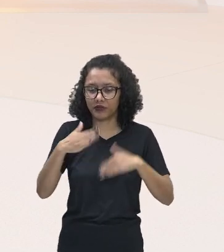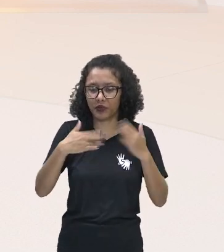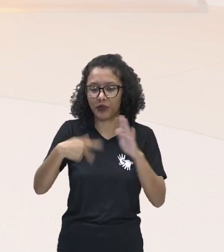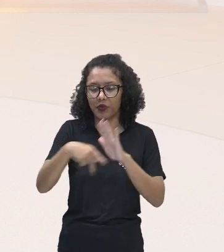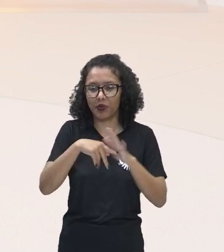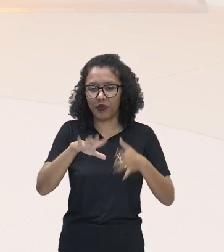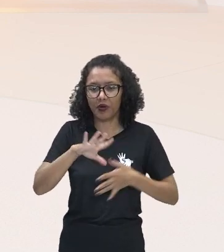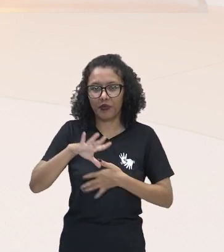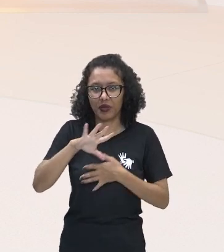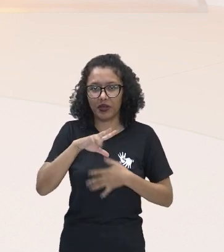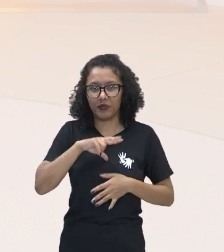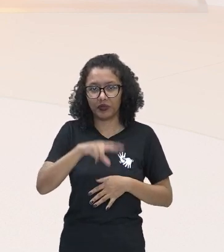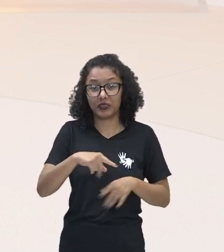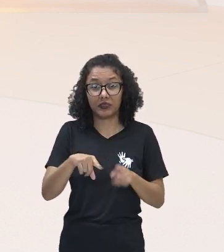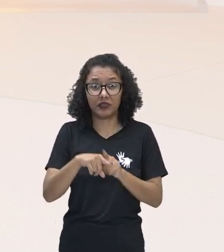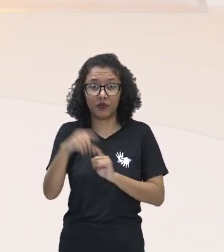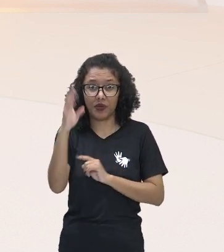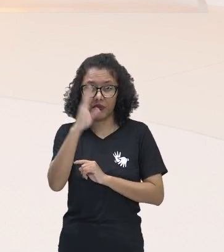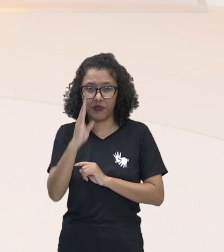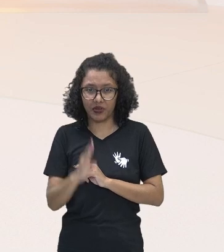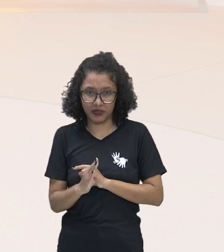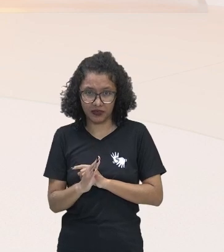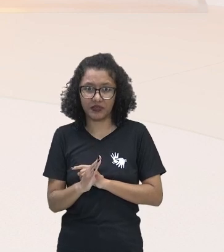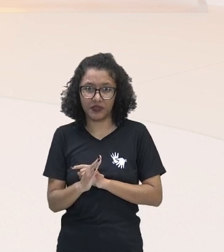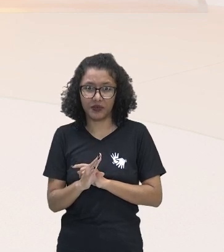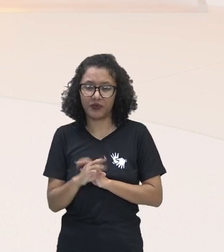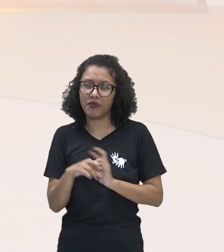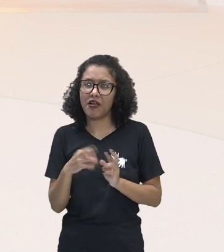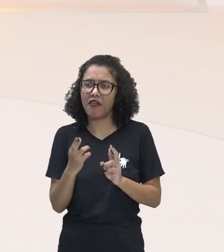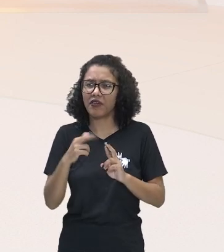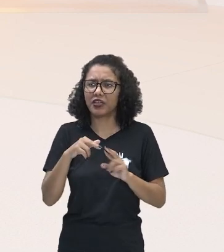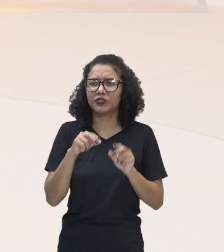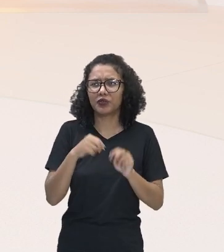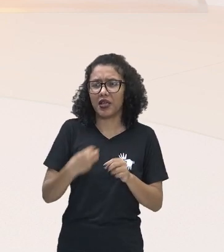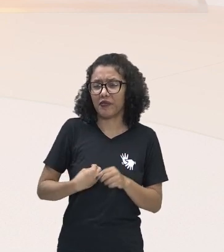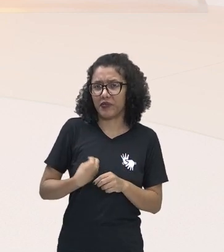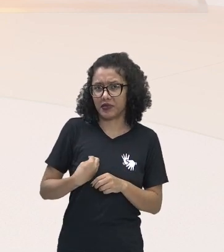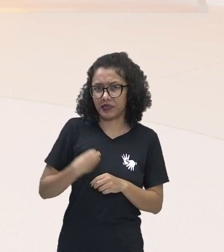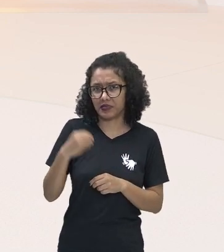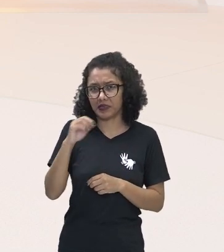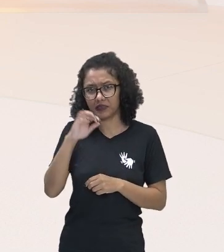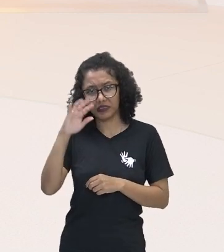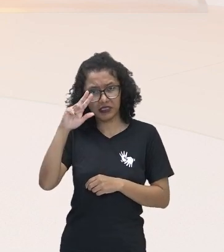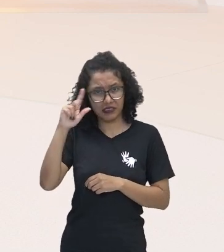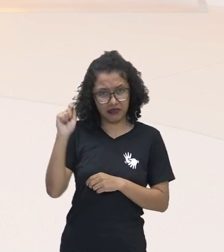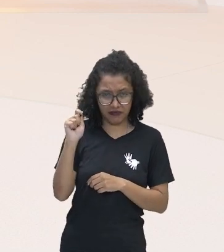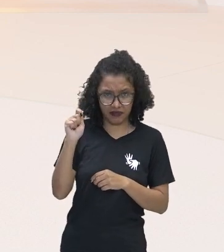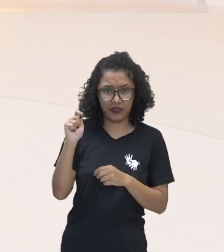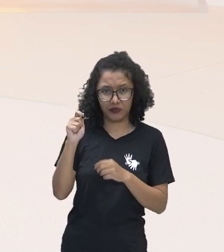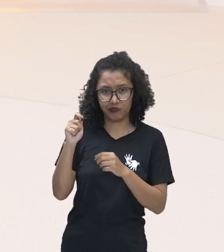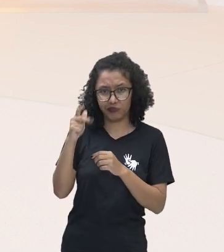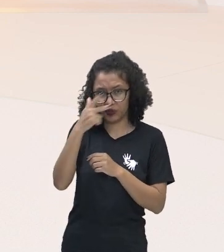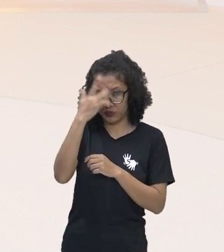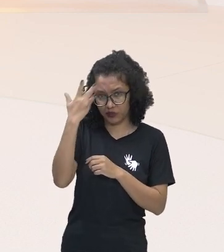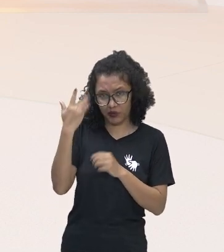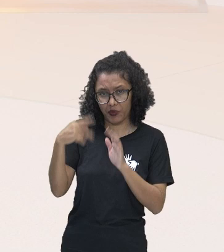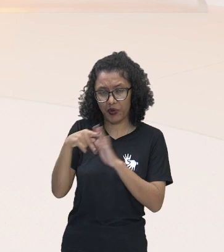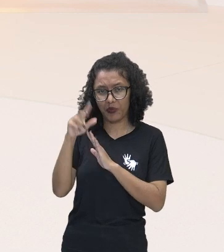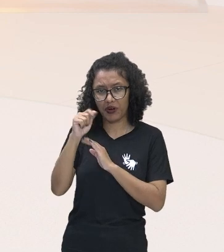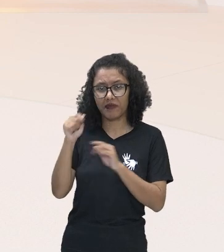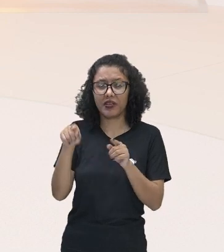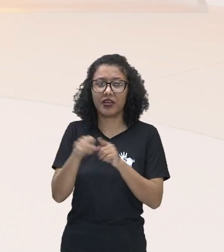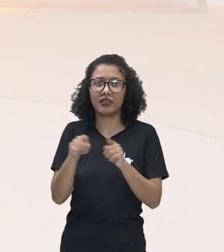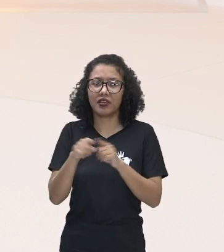do Brasil, que é em relação à presença de africanos e seus descendentes como